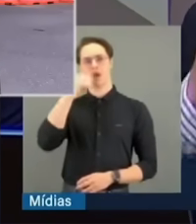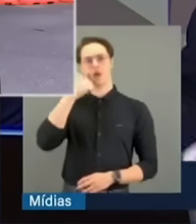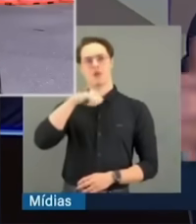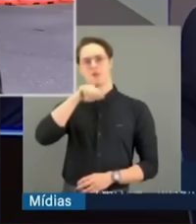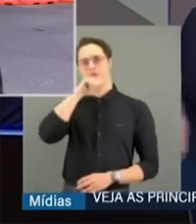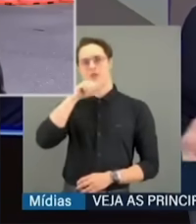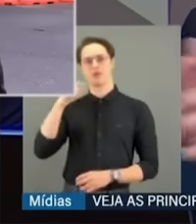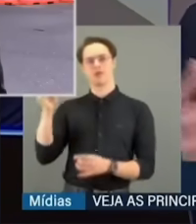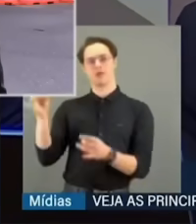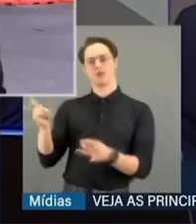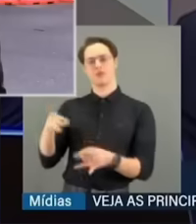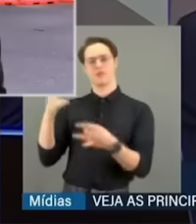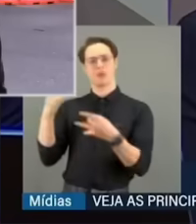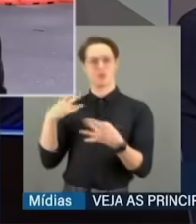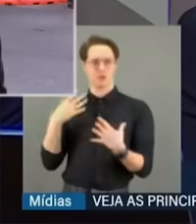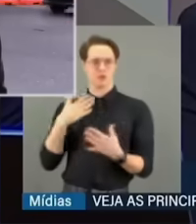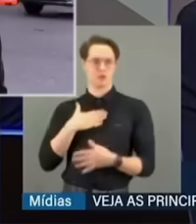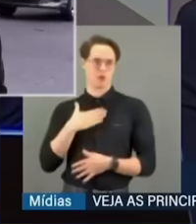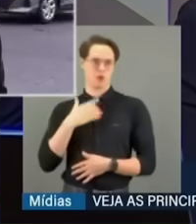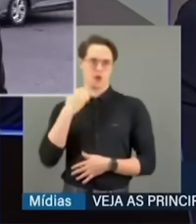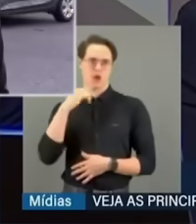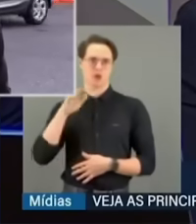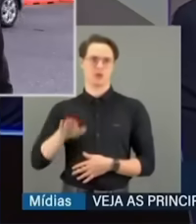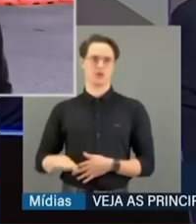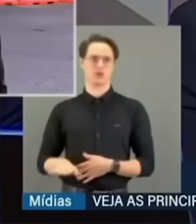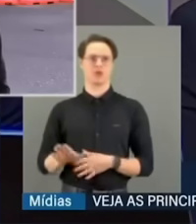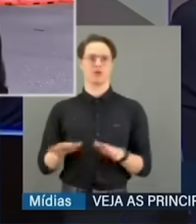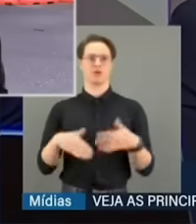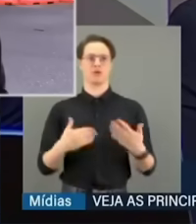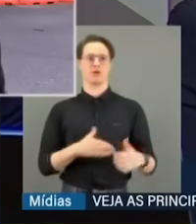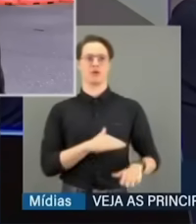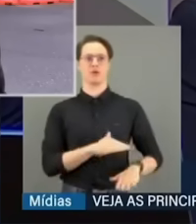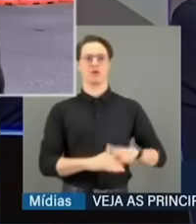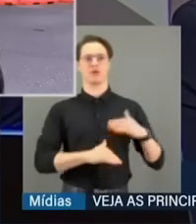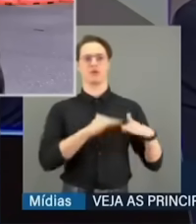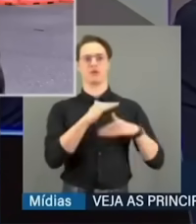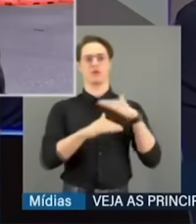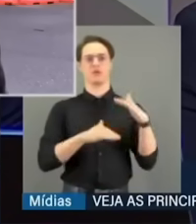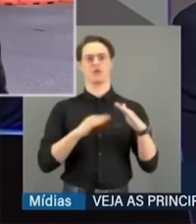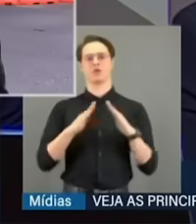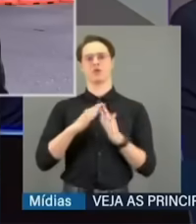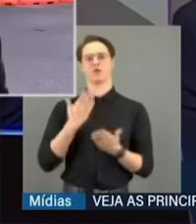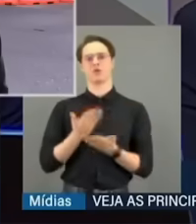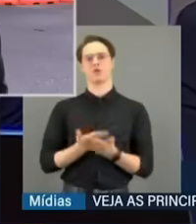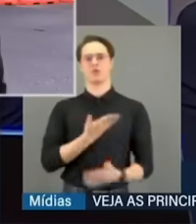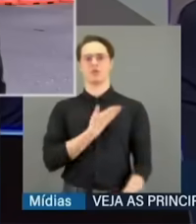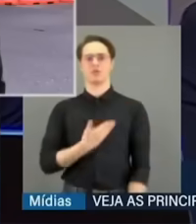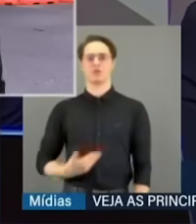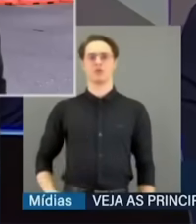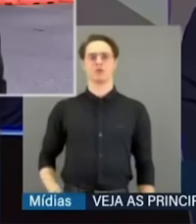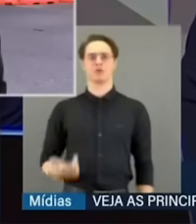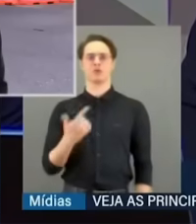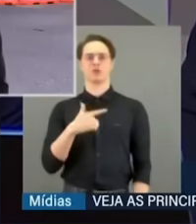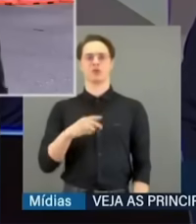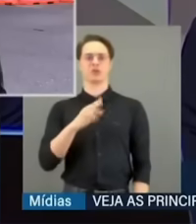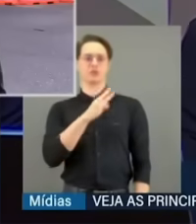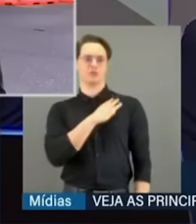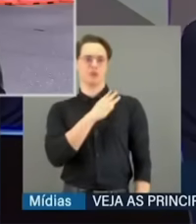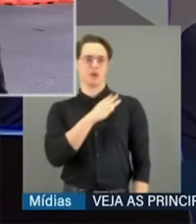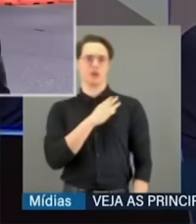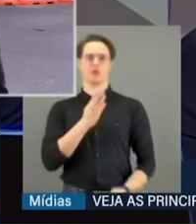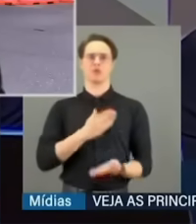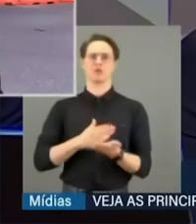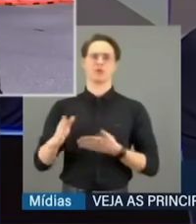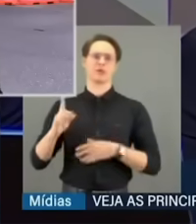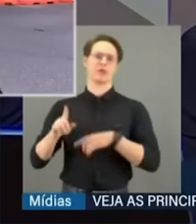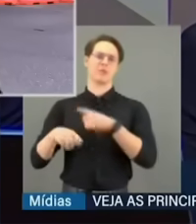teria tido com o presidente no Alvorada, caso Delgatti assumisse aí e a autoria de uma invasão no sistema judiciário.